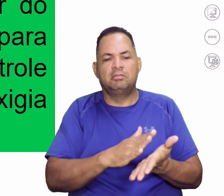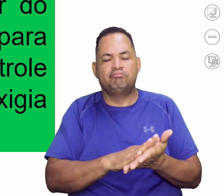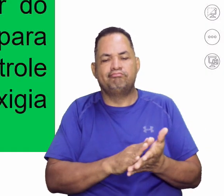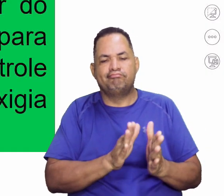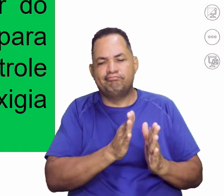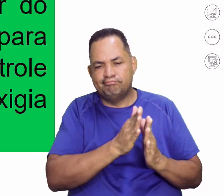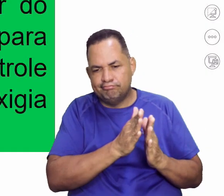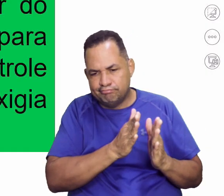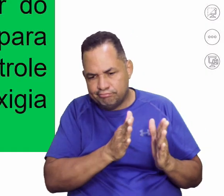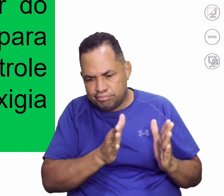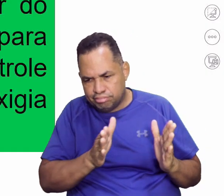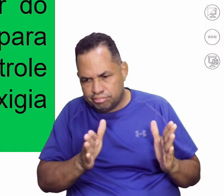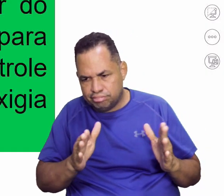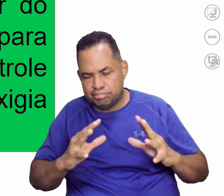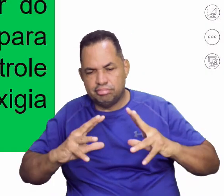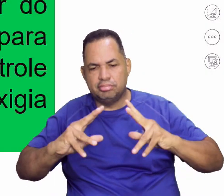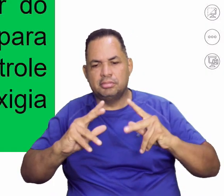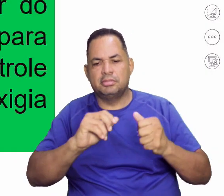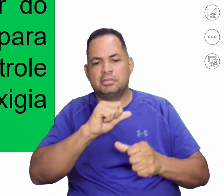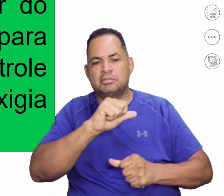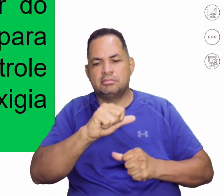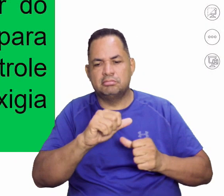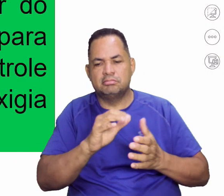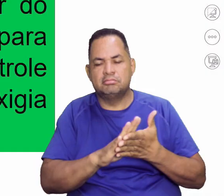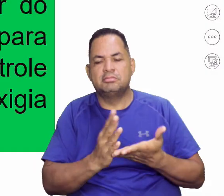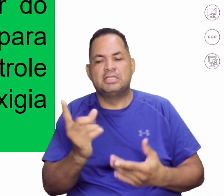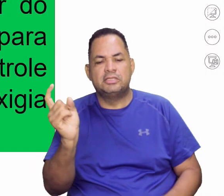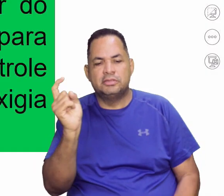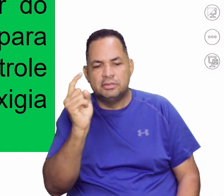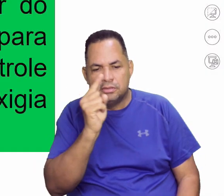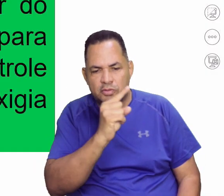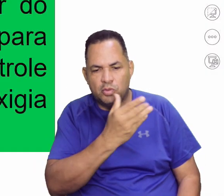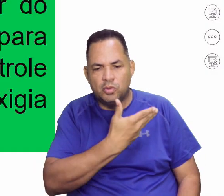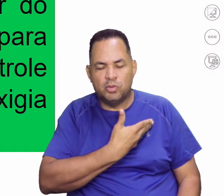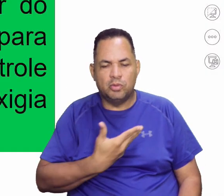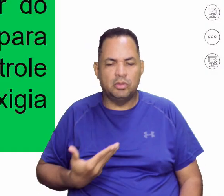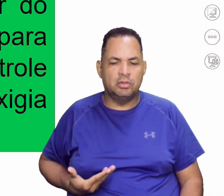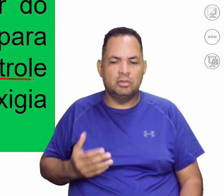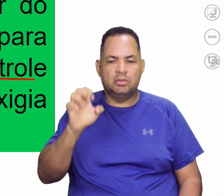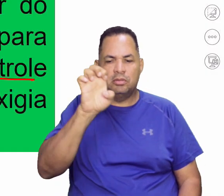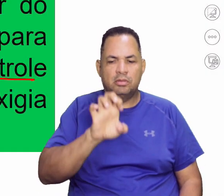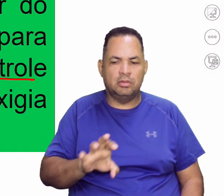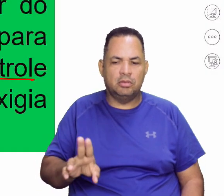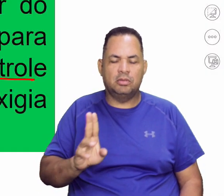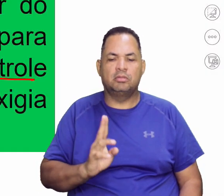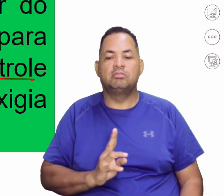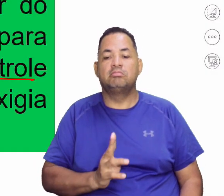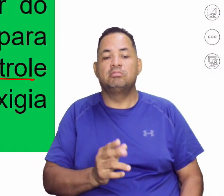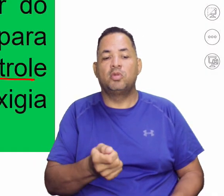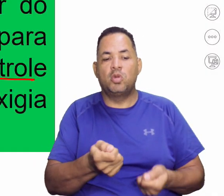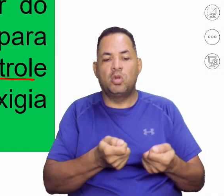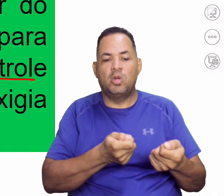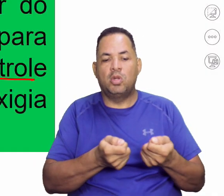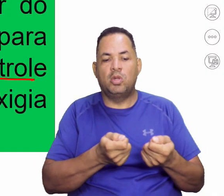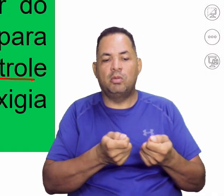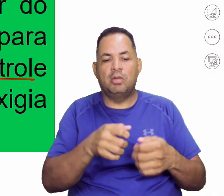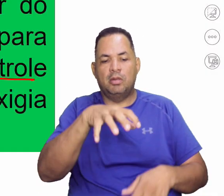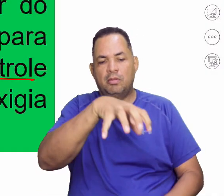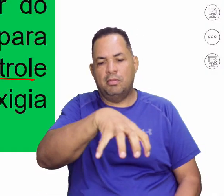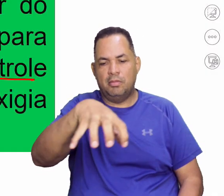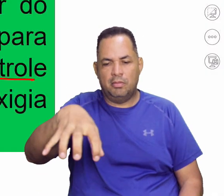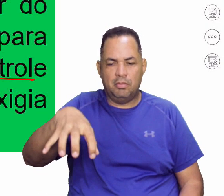o passar do tempo, tornou-se cada vez mais difícil para os governos europeus manter o controle